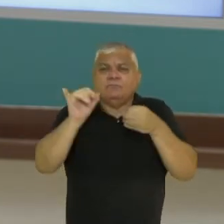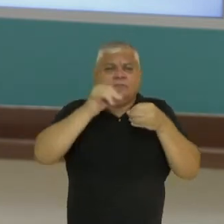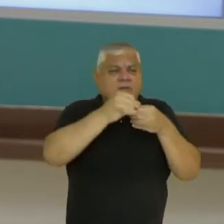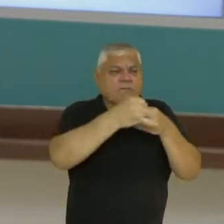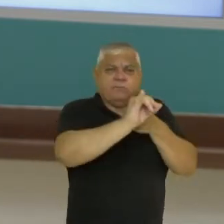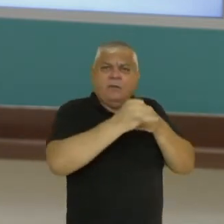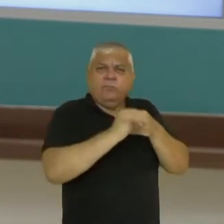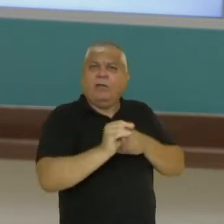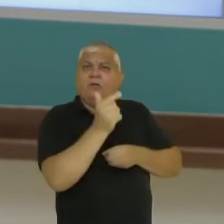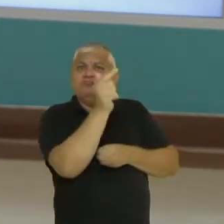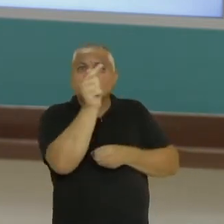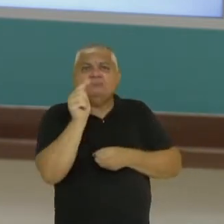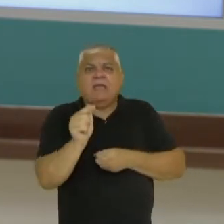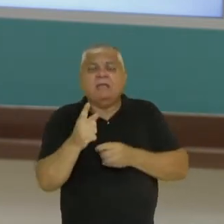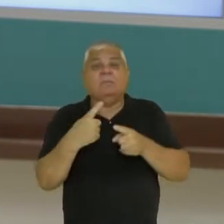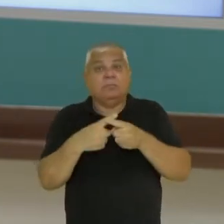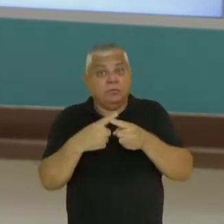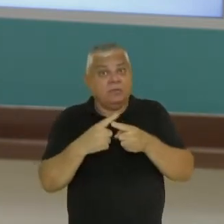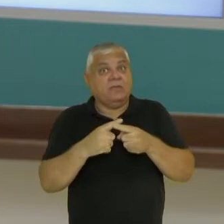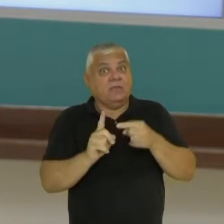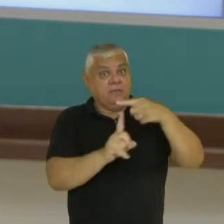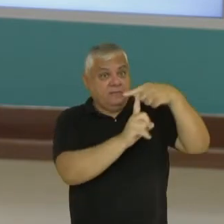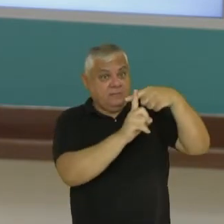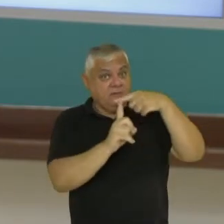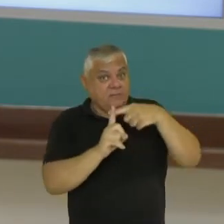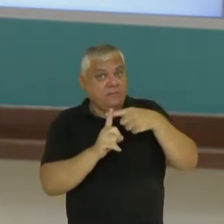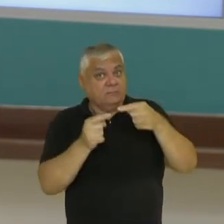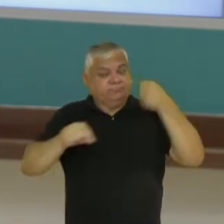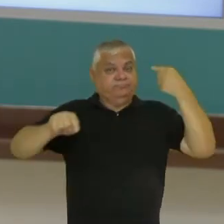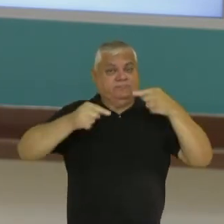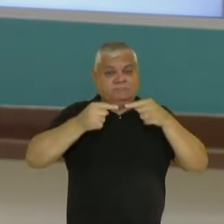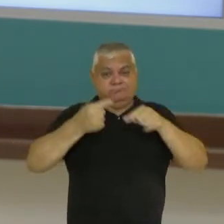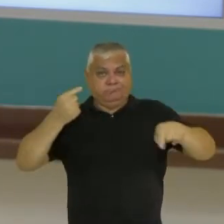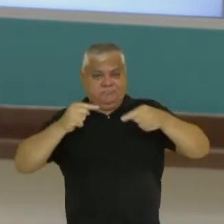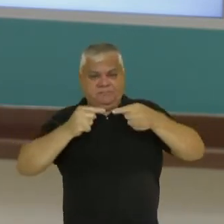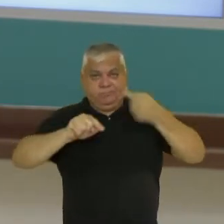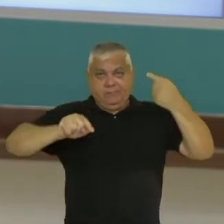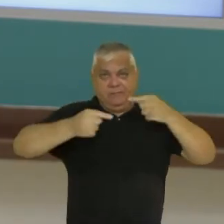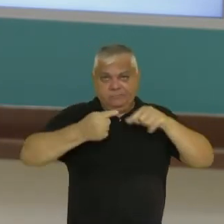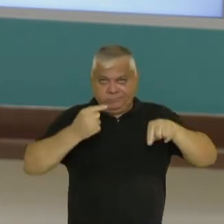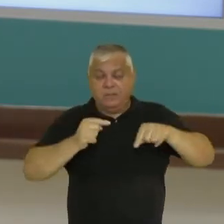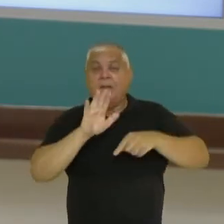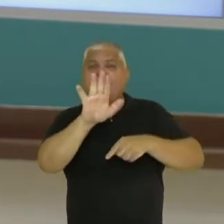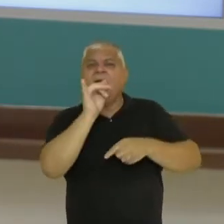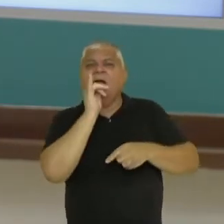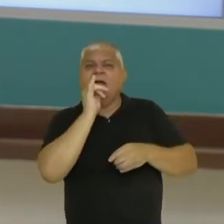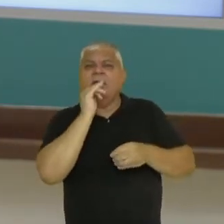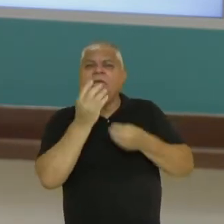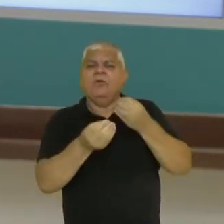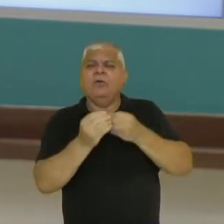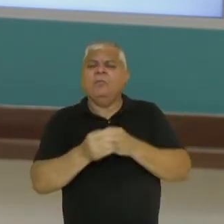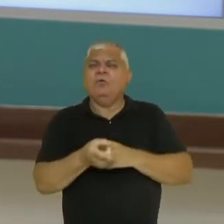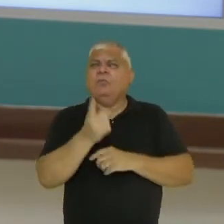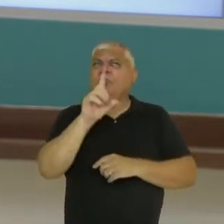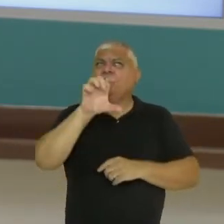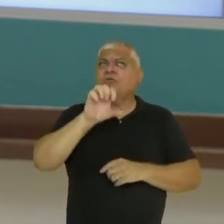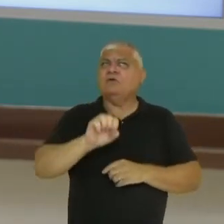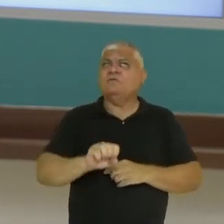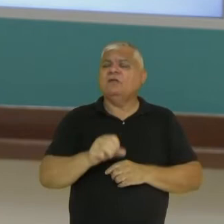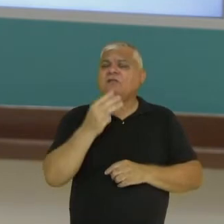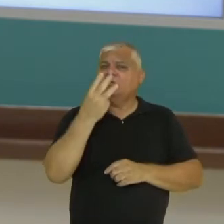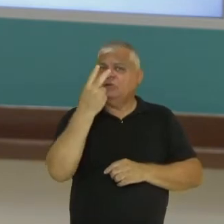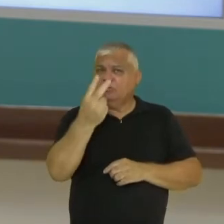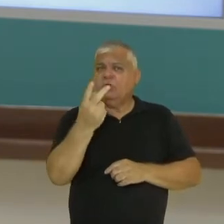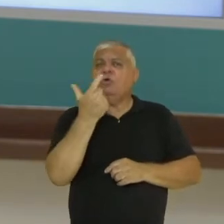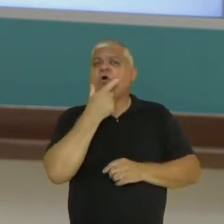de contas, a gente sabe que as cargas iguais elas têm de se afastar, certo? E aí, em 1932, outro